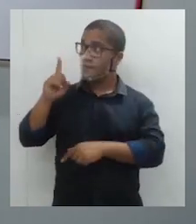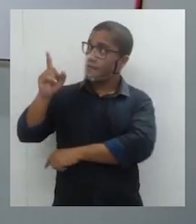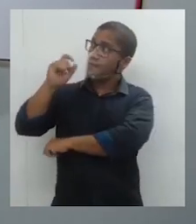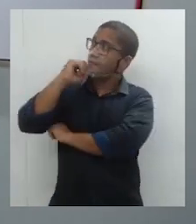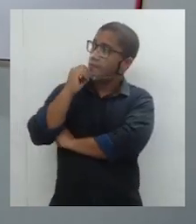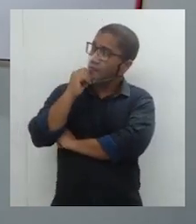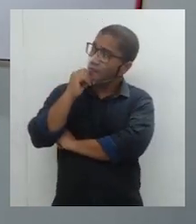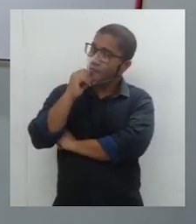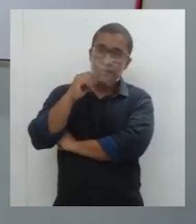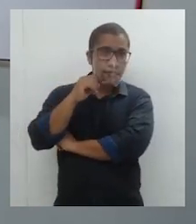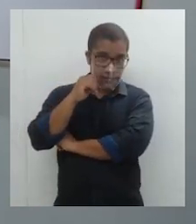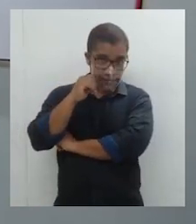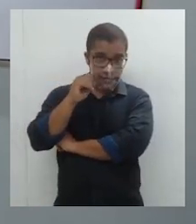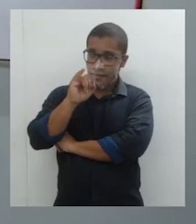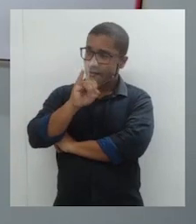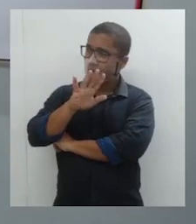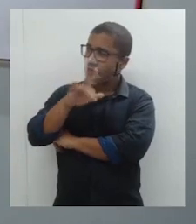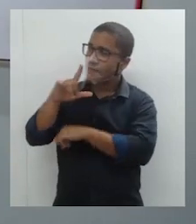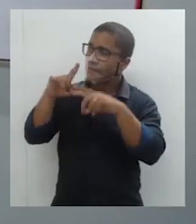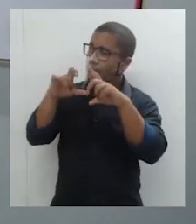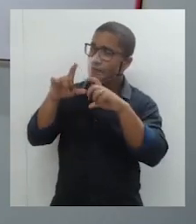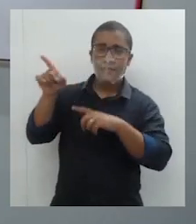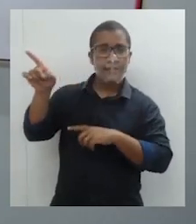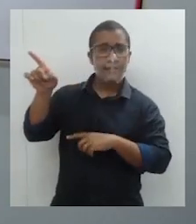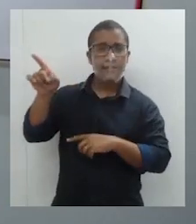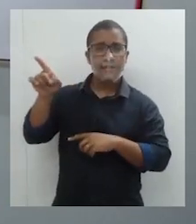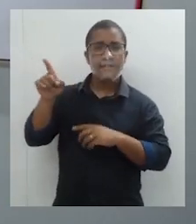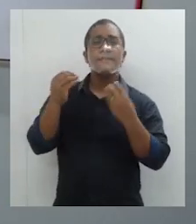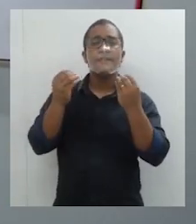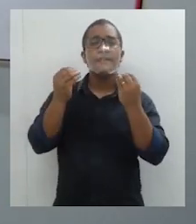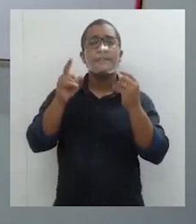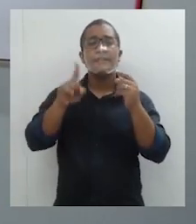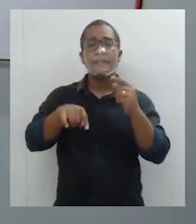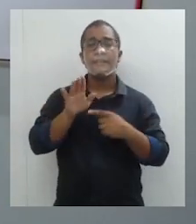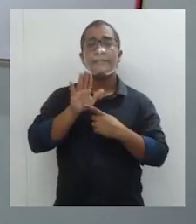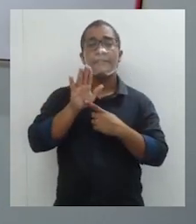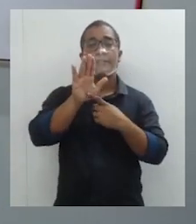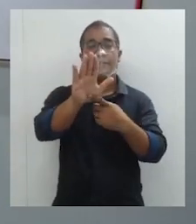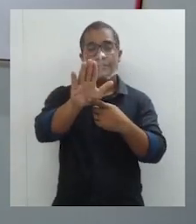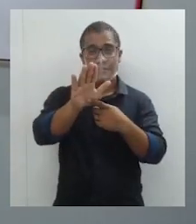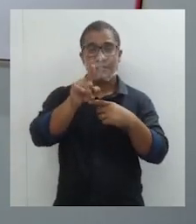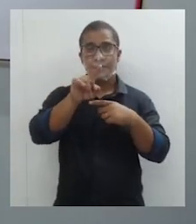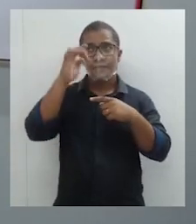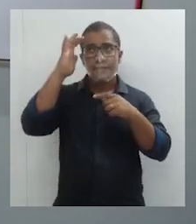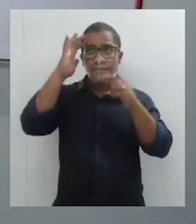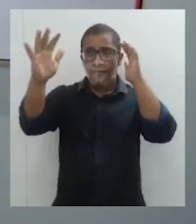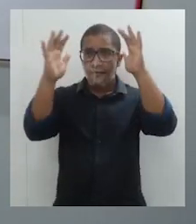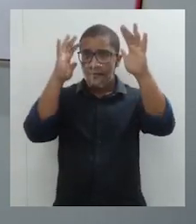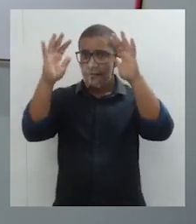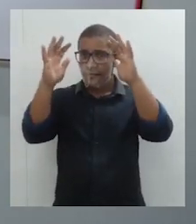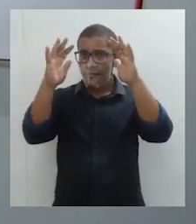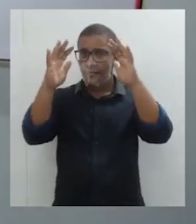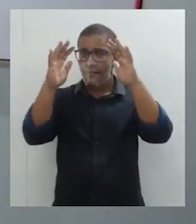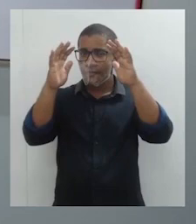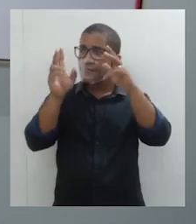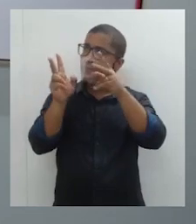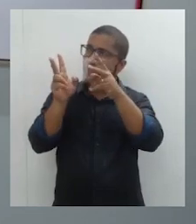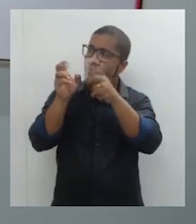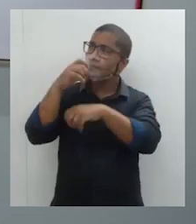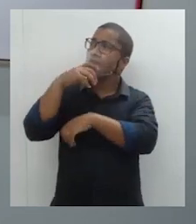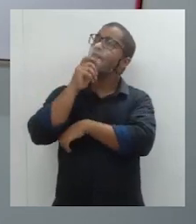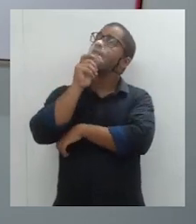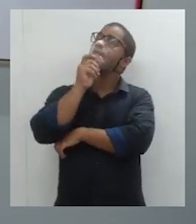esta imagem certo essa imagem que é Para justamente refletir observar